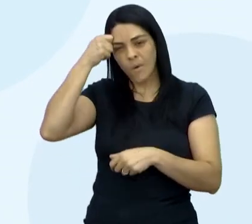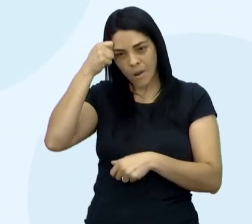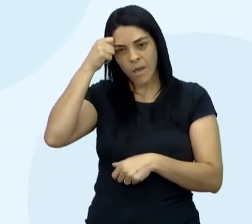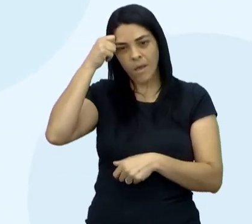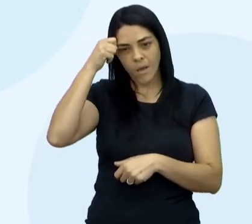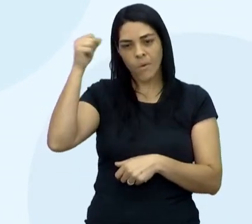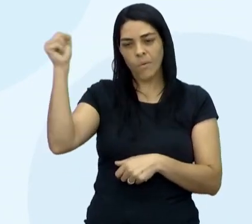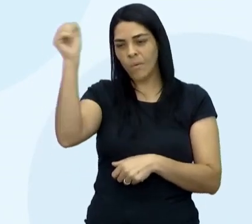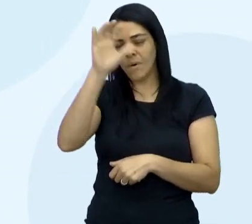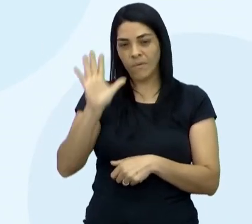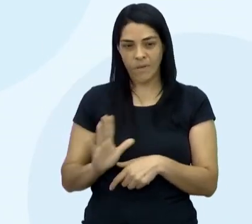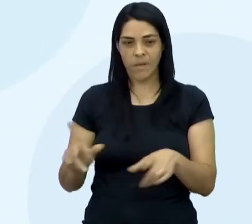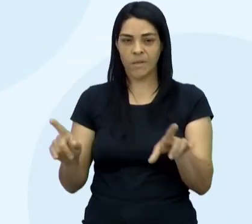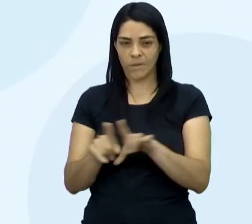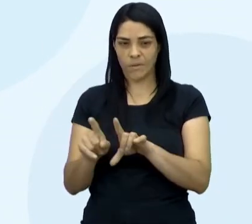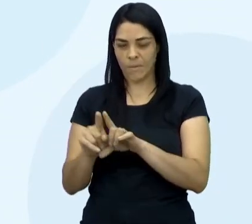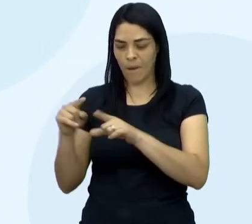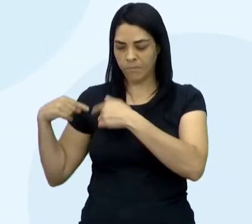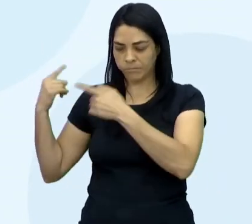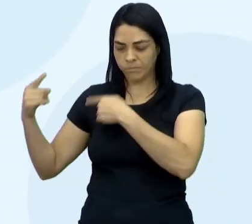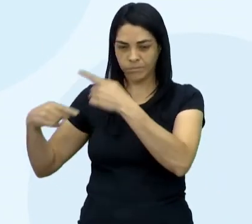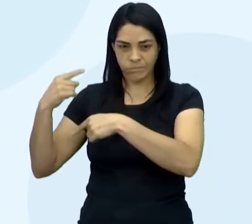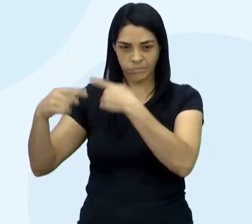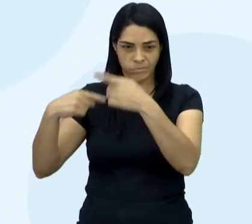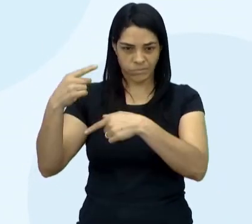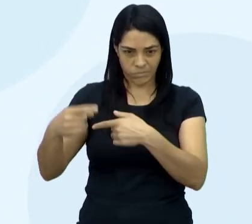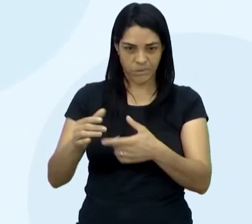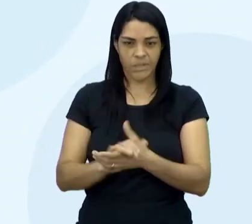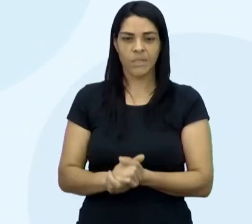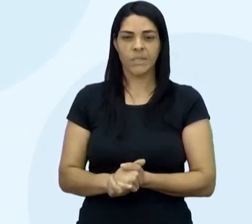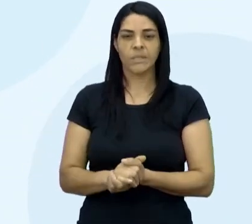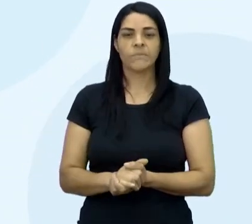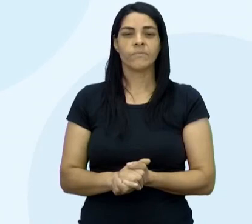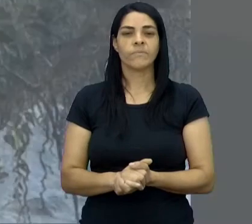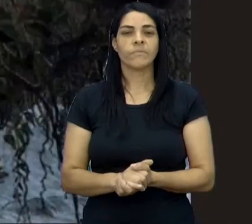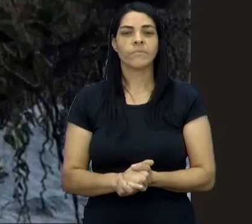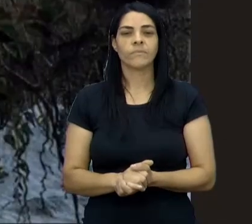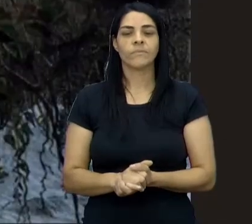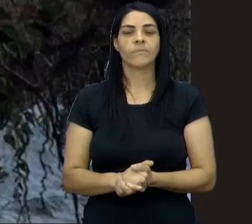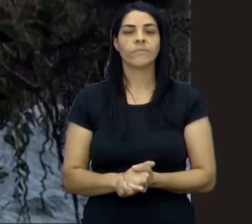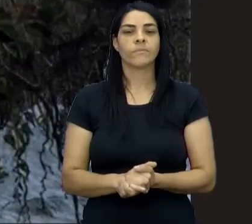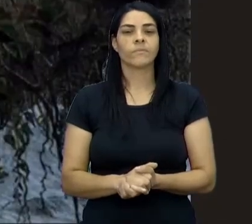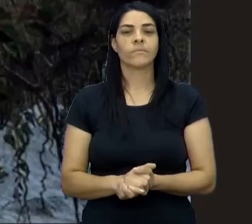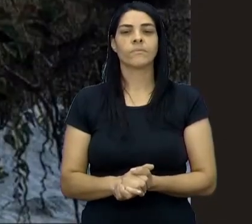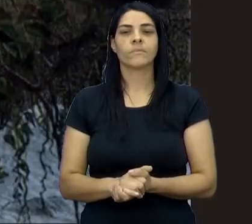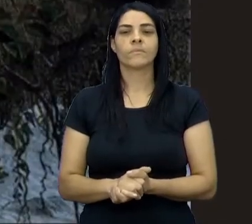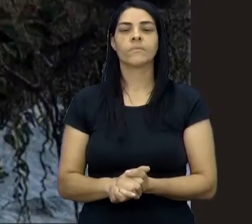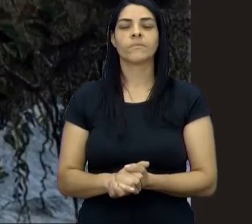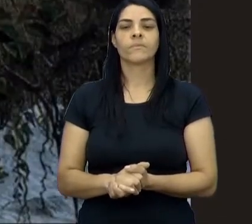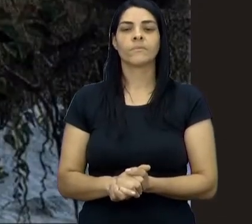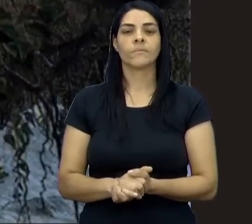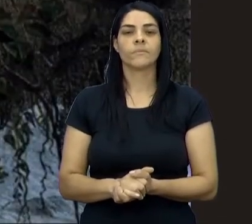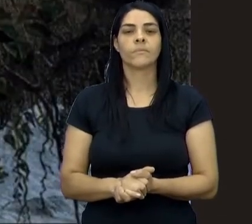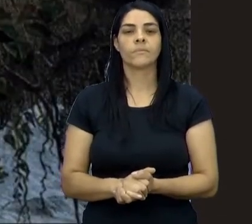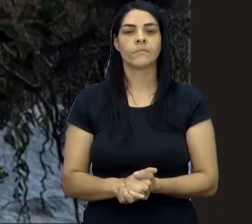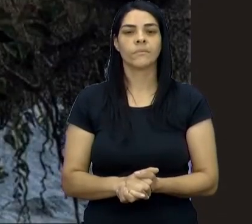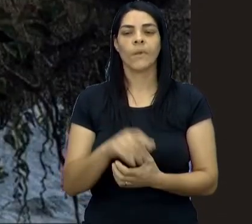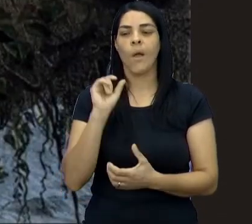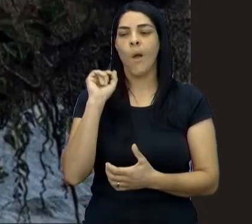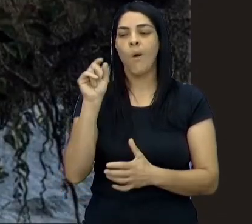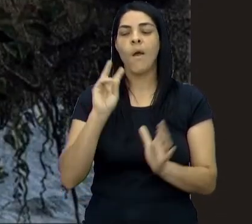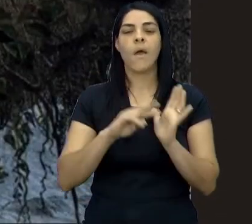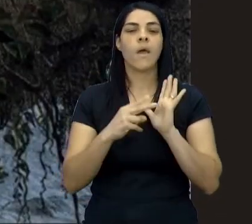Africanos dissertar a respeito desse assunto pessoal pode voltar em mim um pouquinho ou seja né